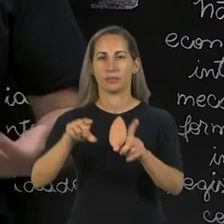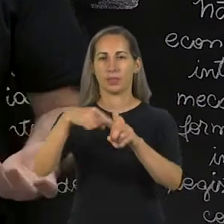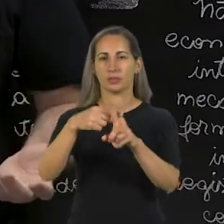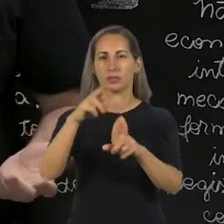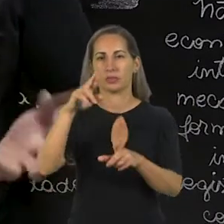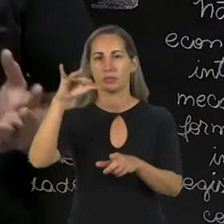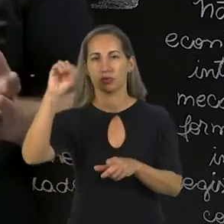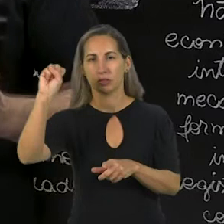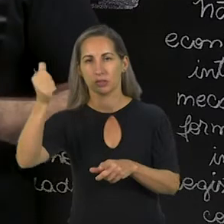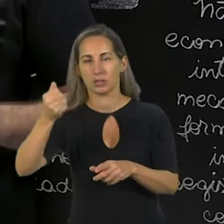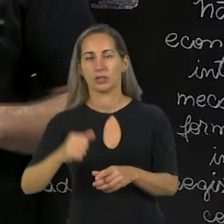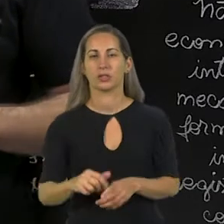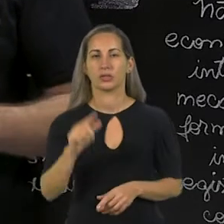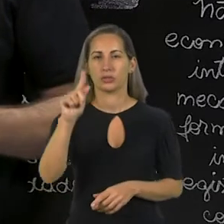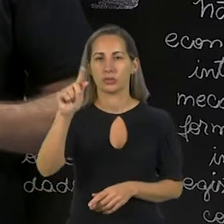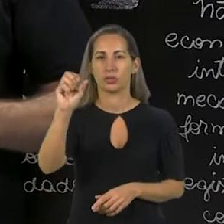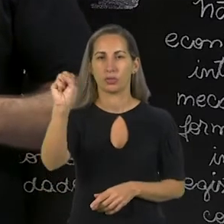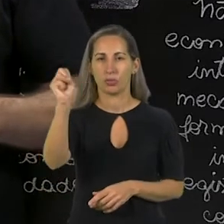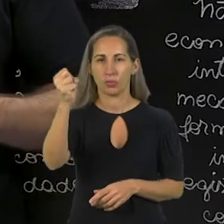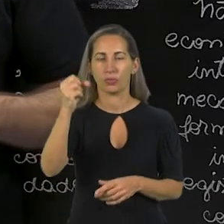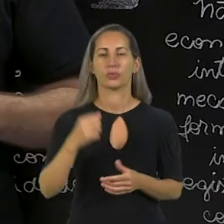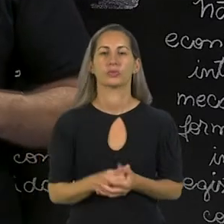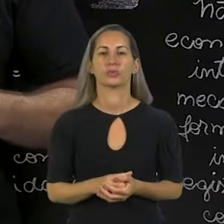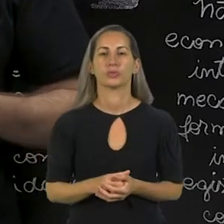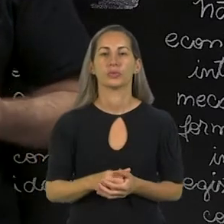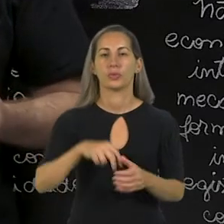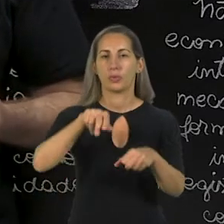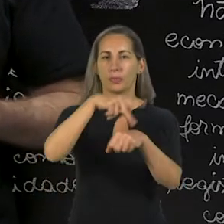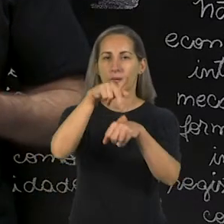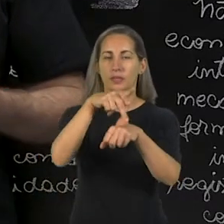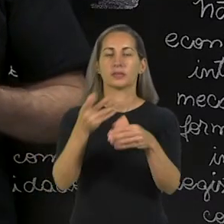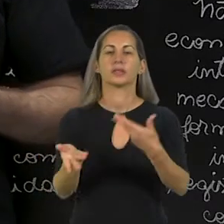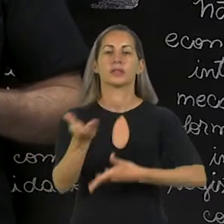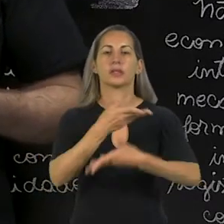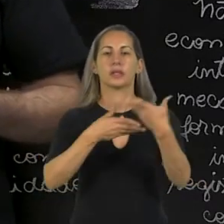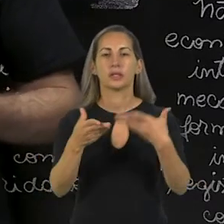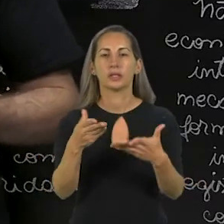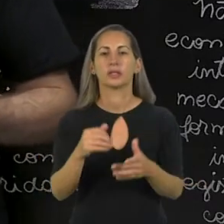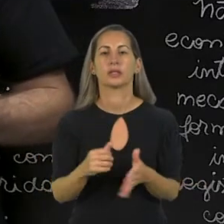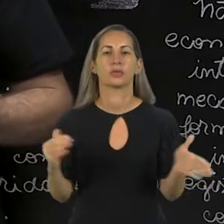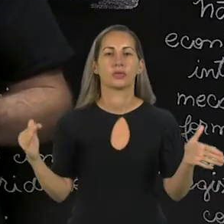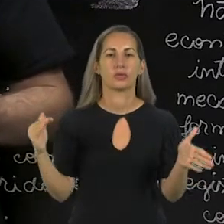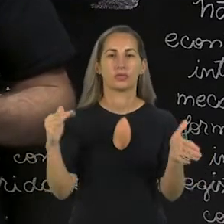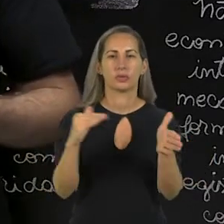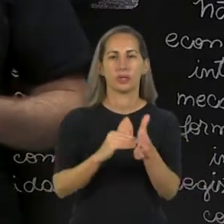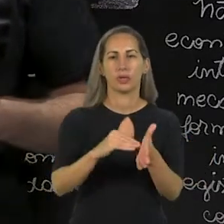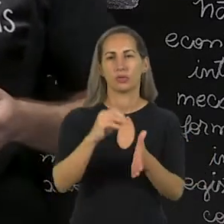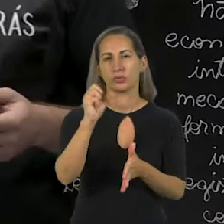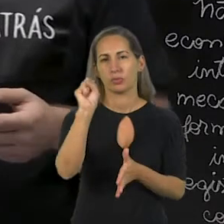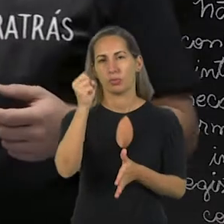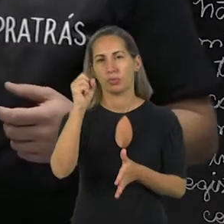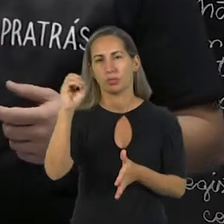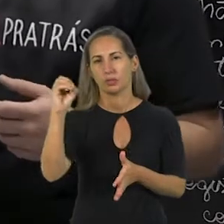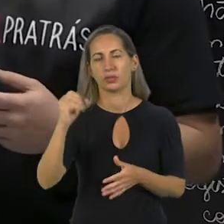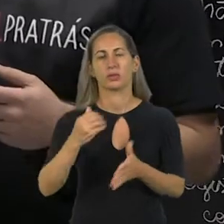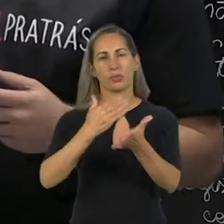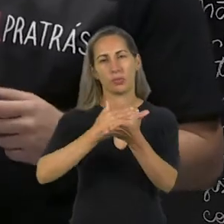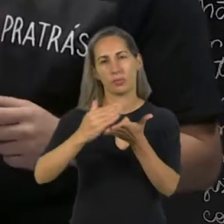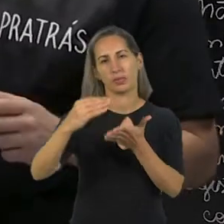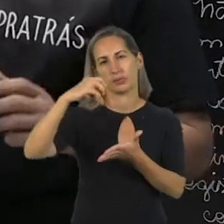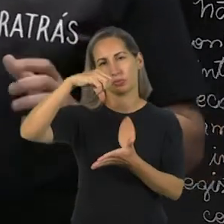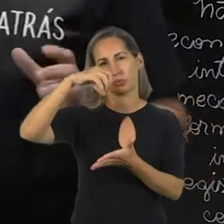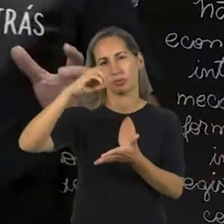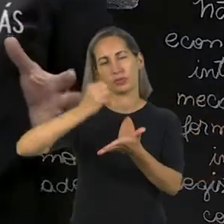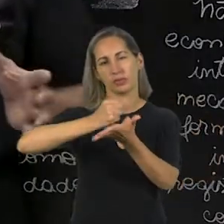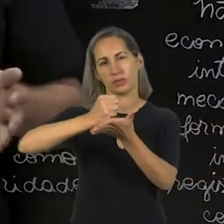ou G8, integra, então, esses países que no final da década de 80, início da década de